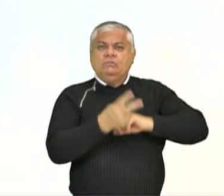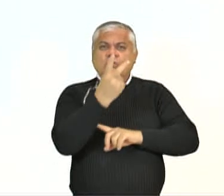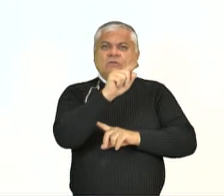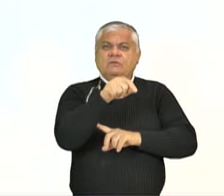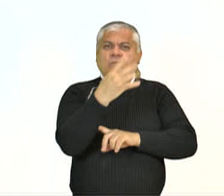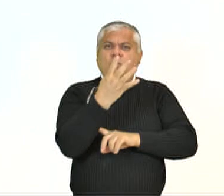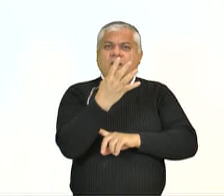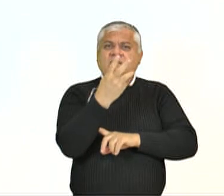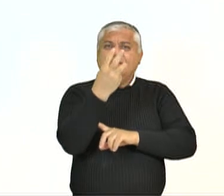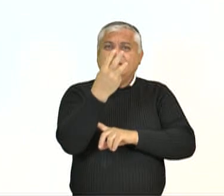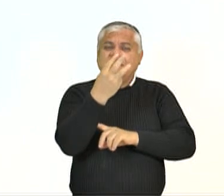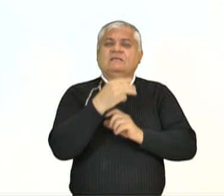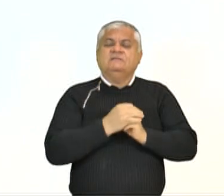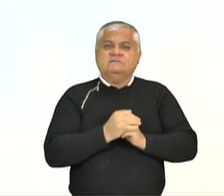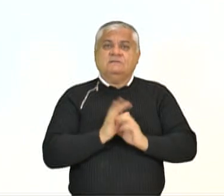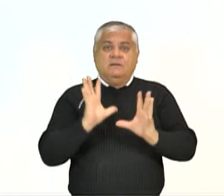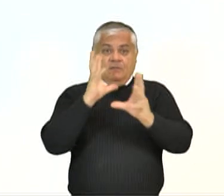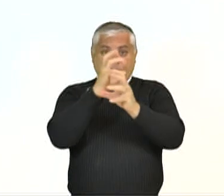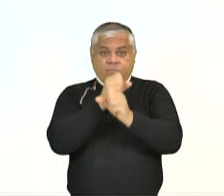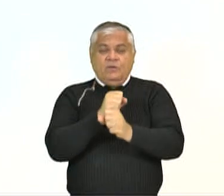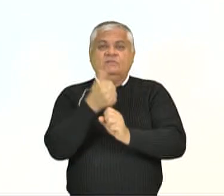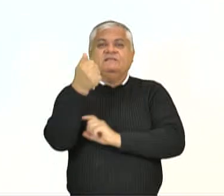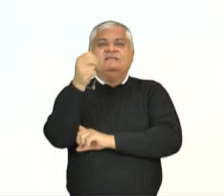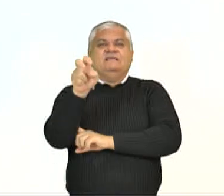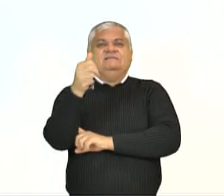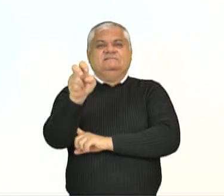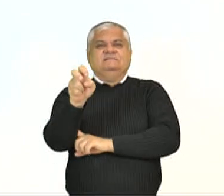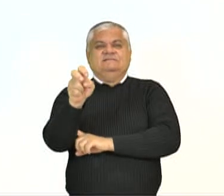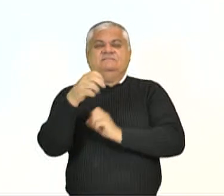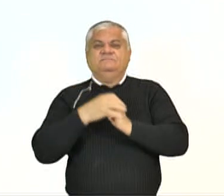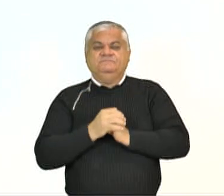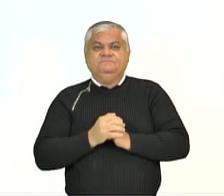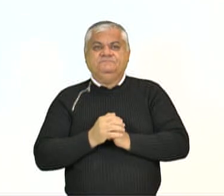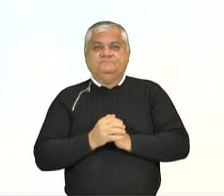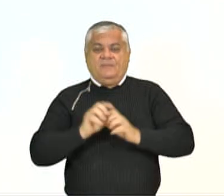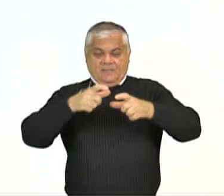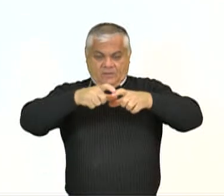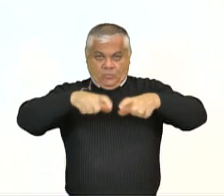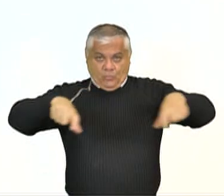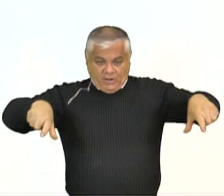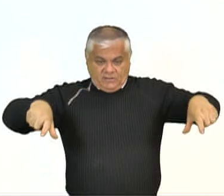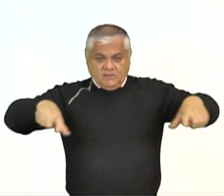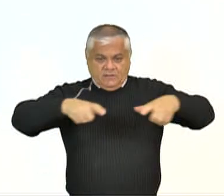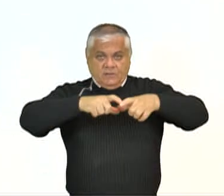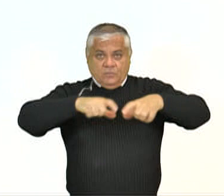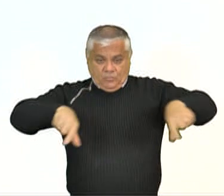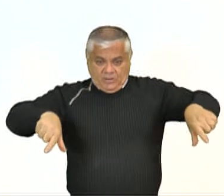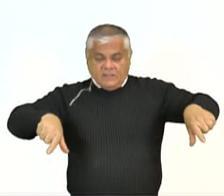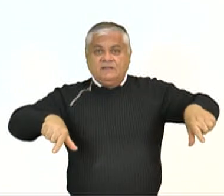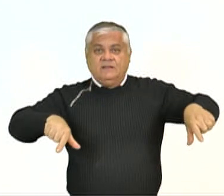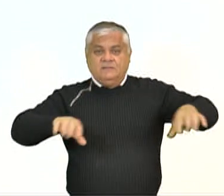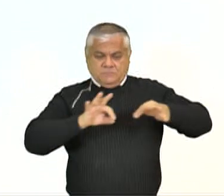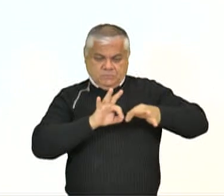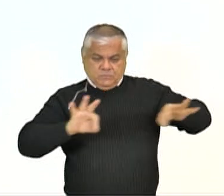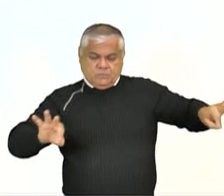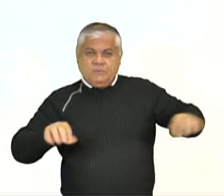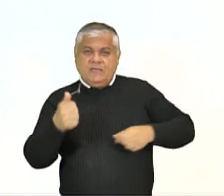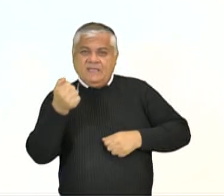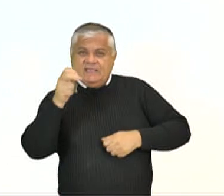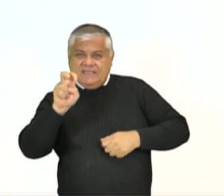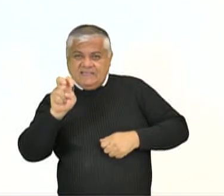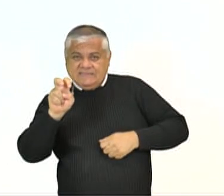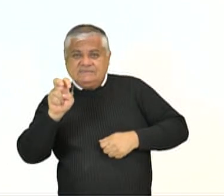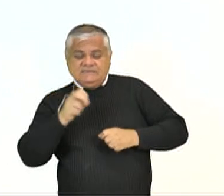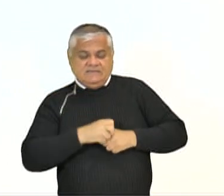15 pontos. Em 1918, a quadra que ela era 15, né, a quadra de 15, 24